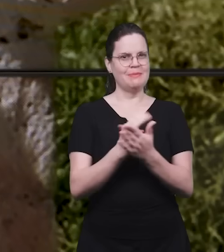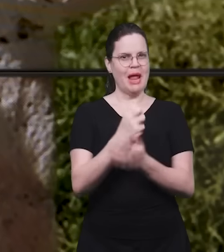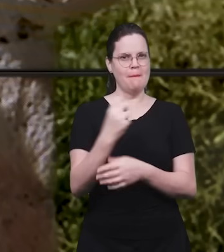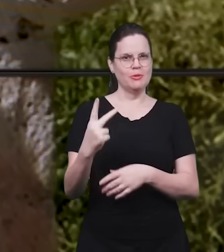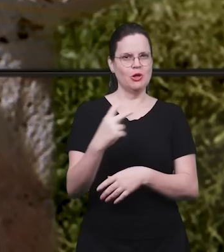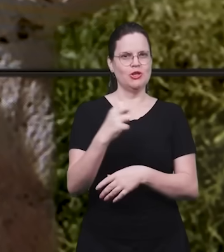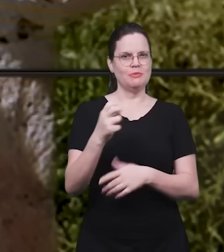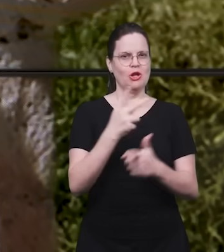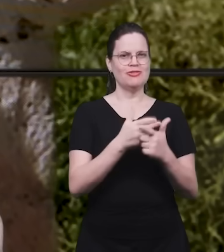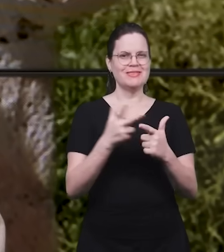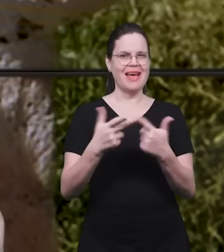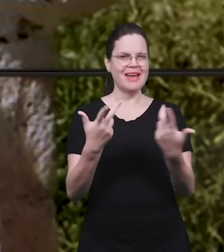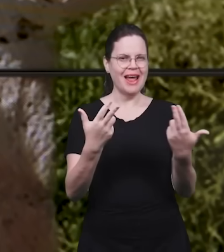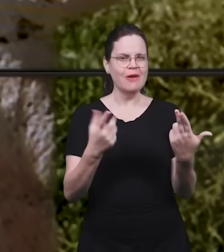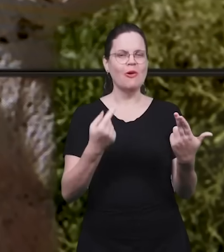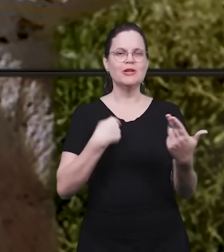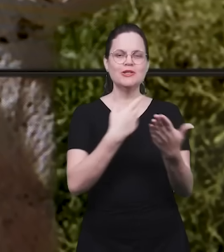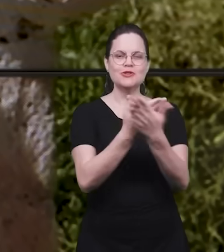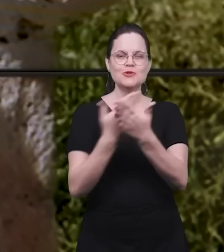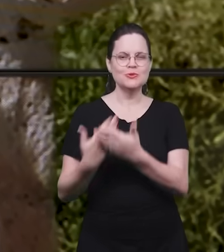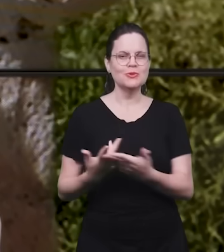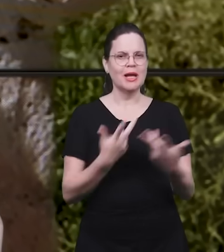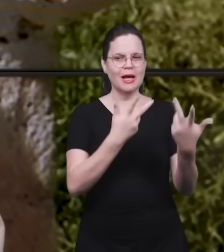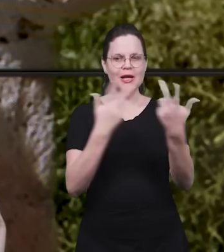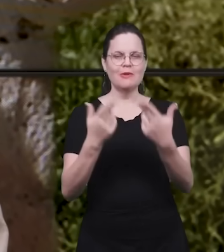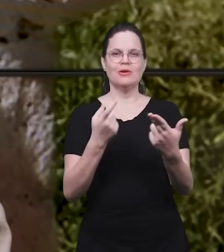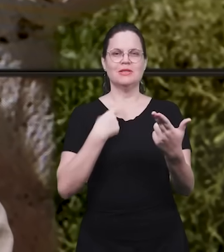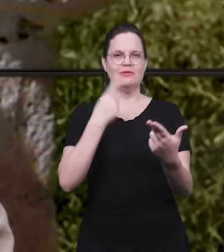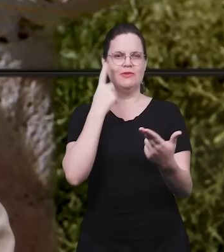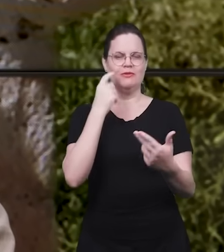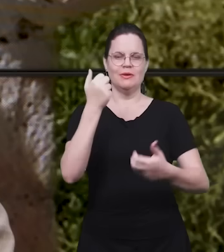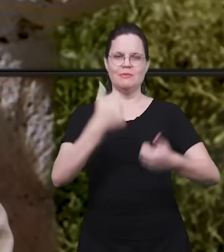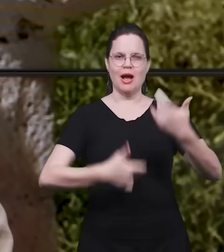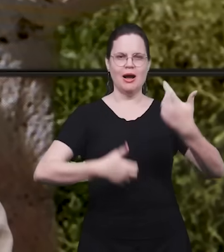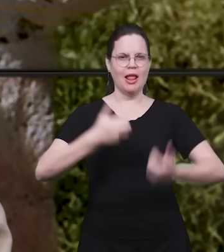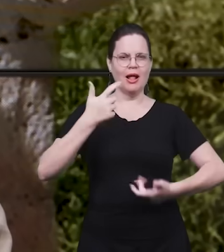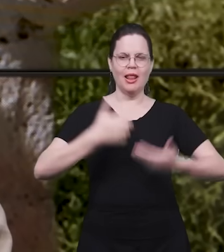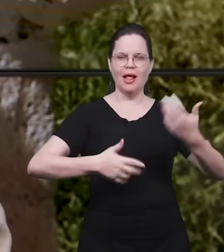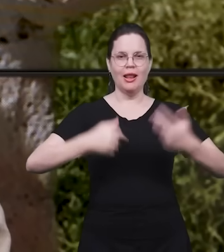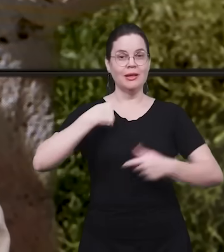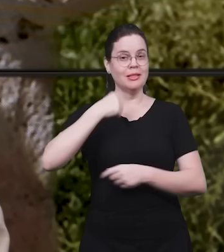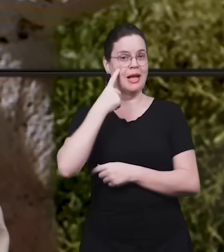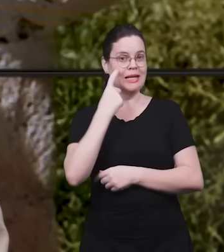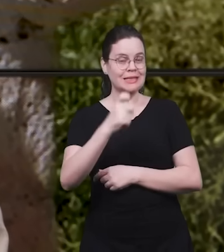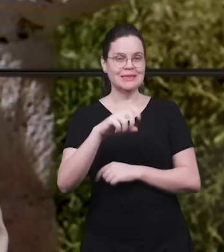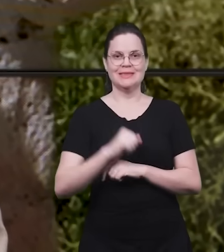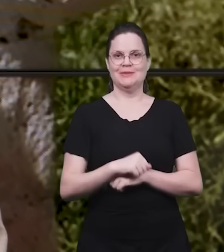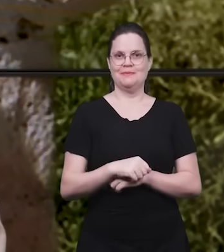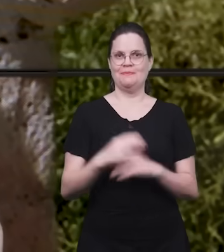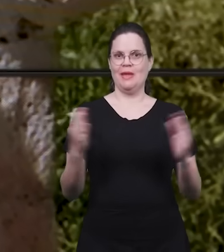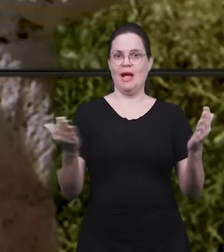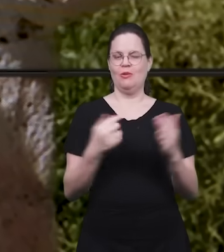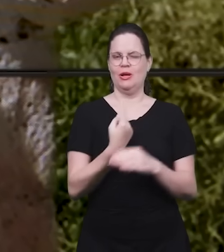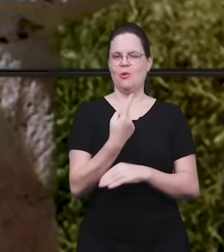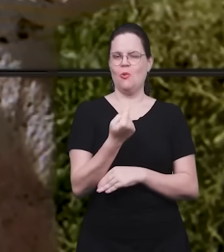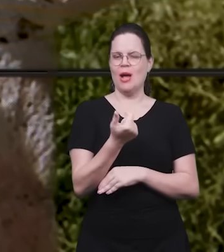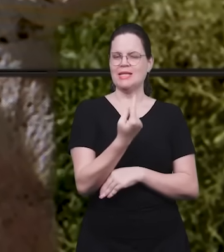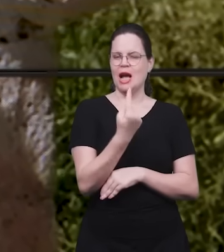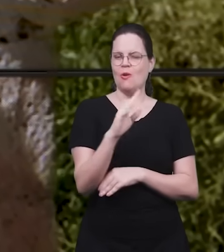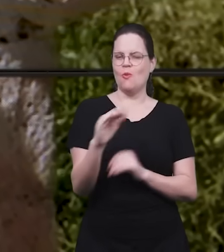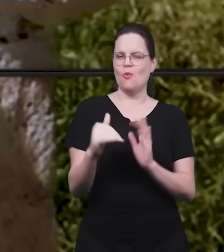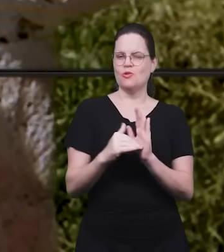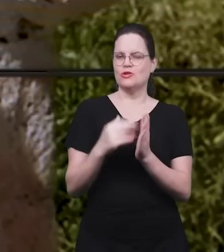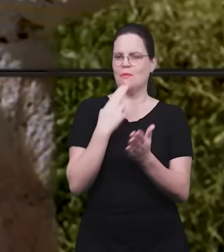programa a gente se aprofunda mais, a gente vai falar sobre isso, você vai ver abordagens muito interessantes. Nós estamos agora na penúltima